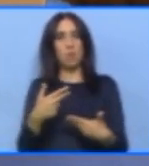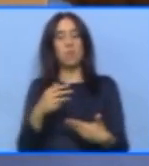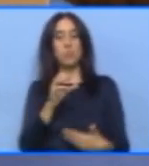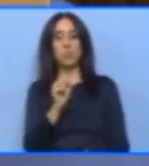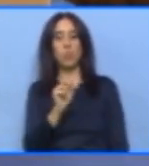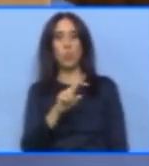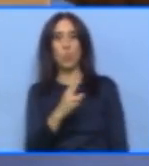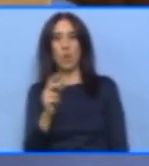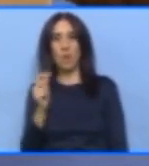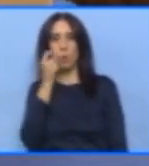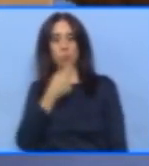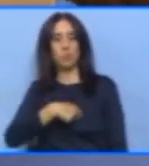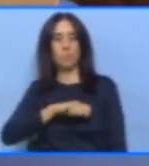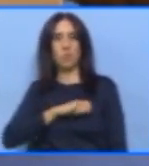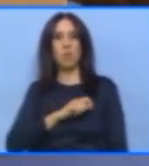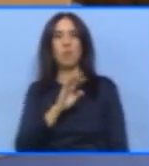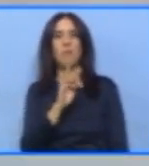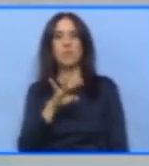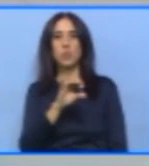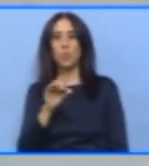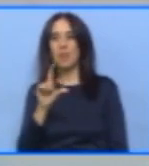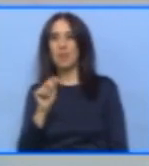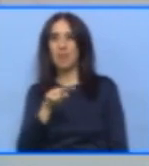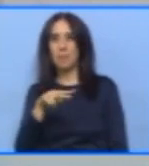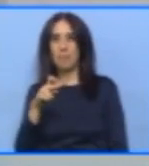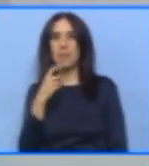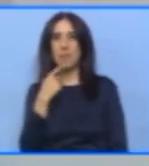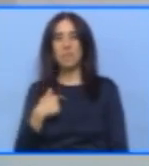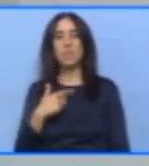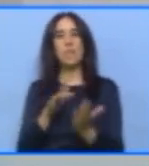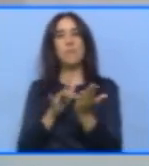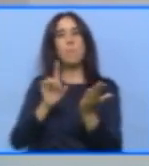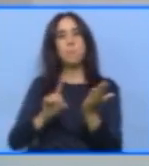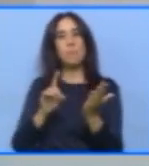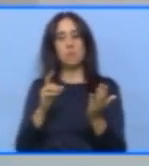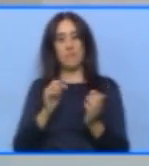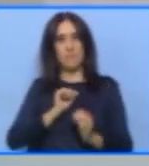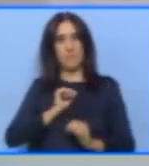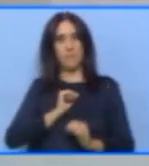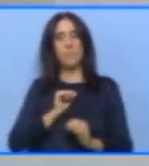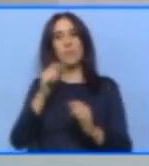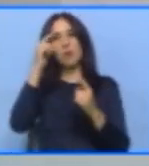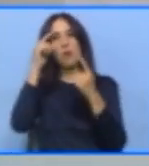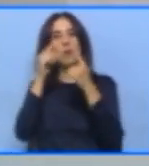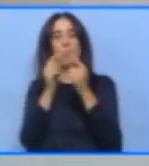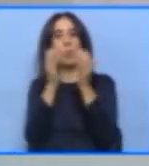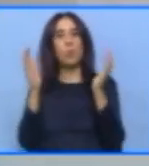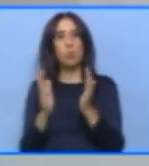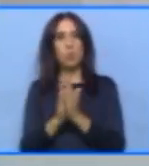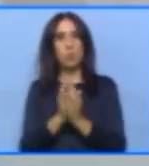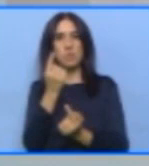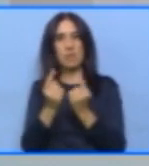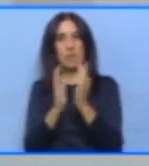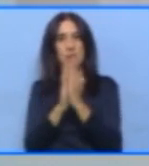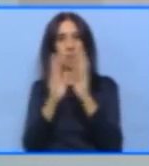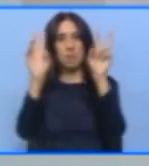Grue, o espanhol Francisco Lerma, o meu primeiro livro, Uma Igreja de Todos e de Alguém, não teria existido